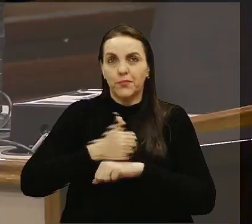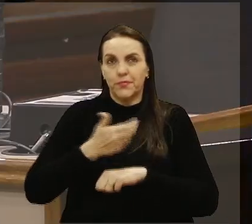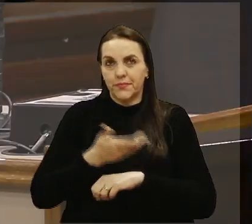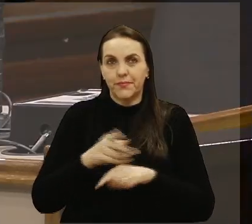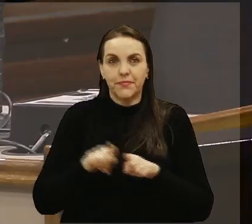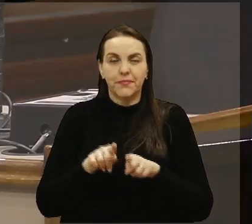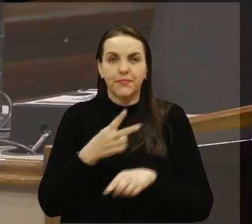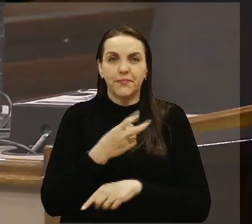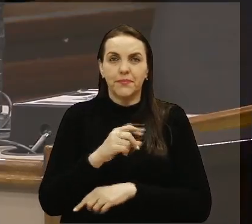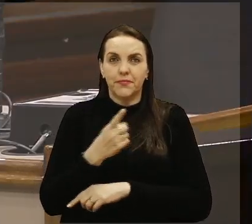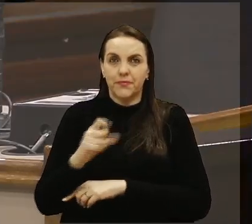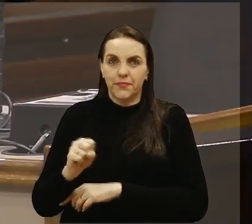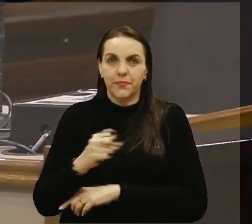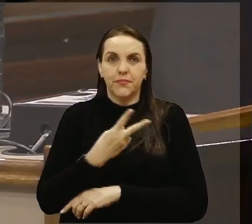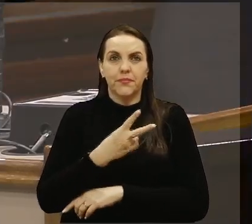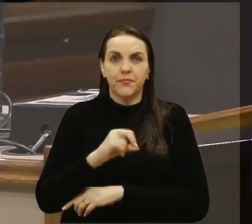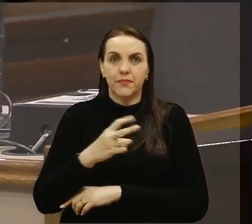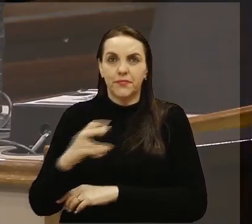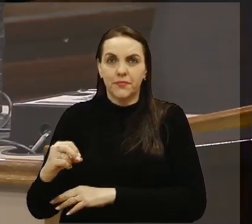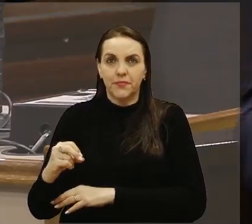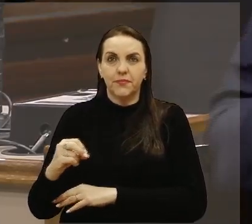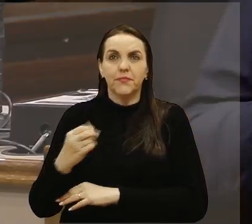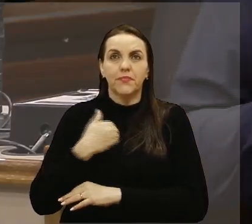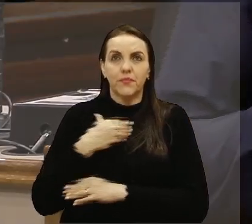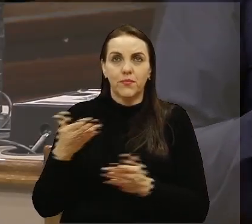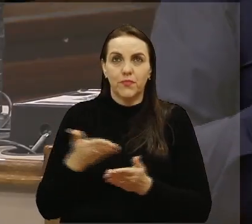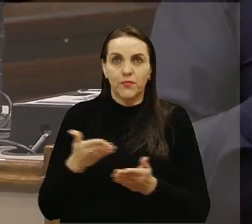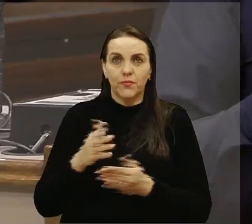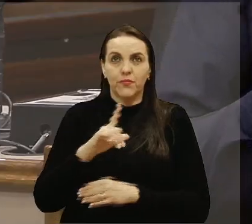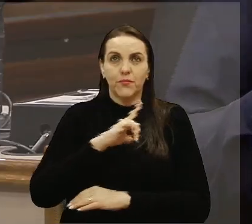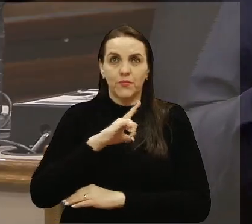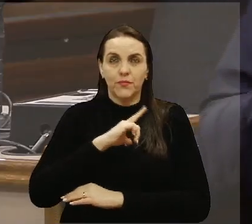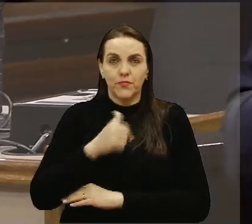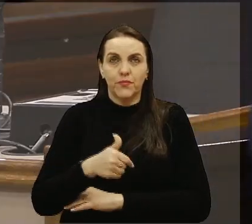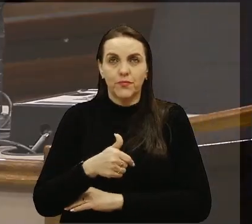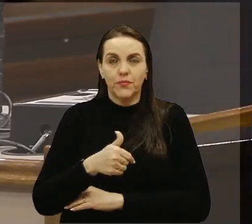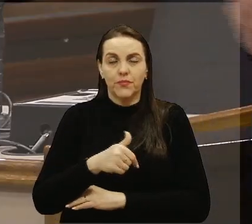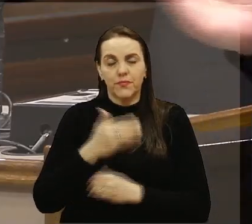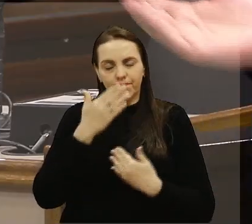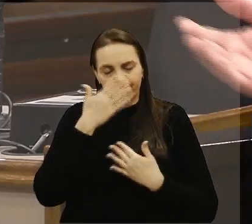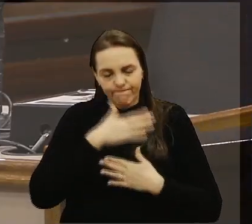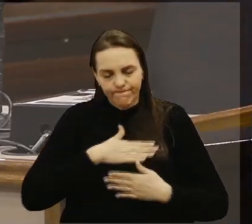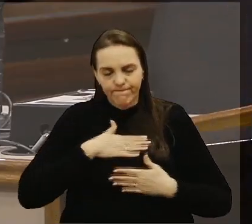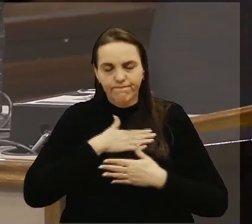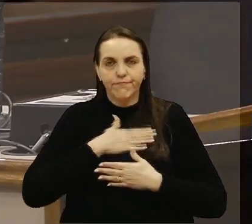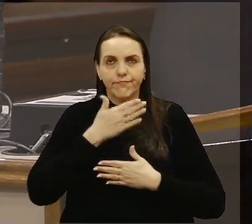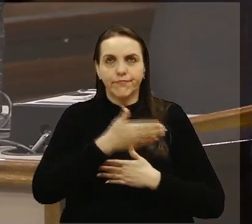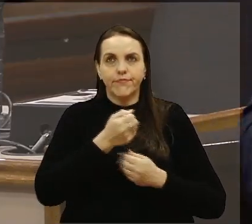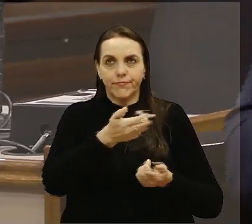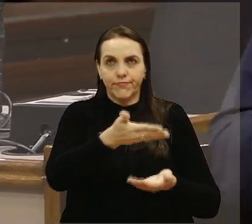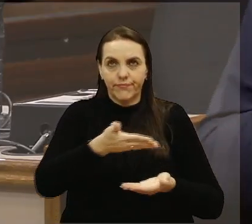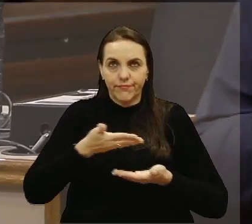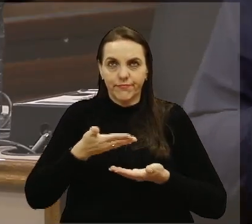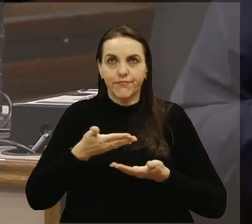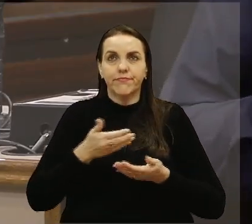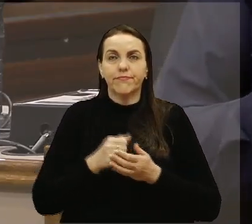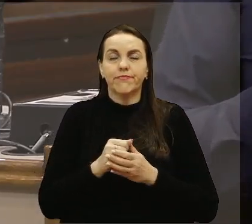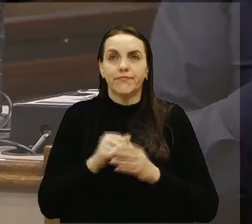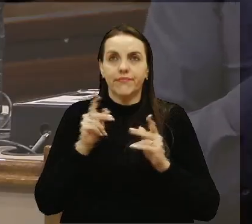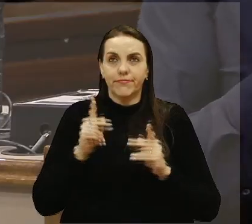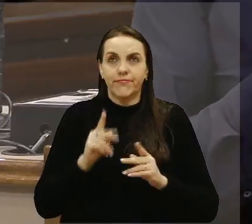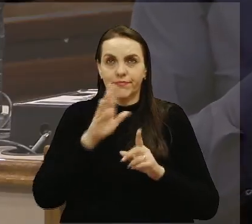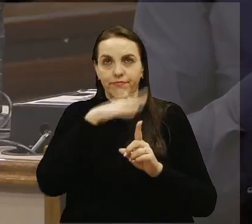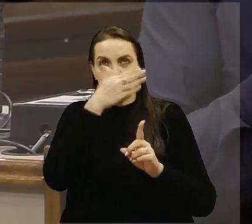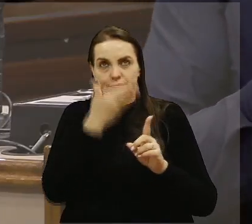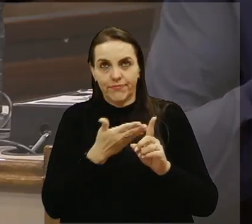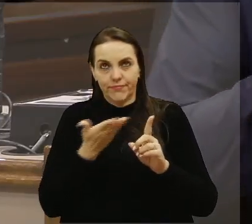também em 2020, e hoje eu tenho a grata satisfação de estar aqui recebendo então esse pessoal que vai estar homenageando ele.